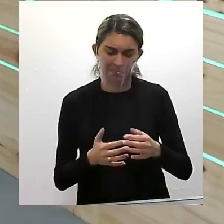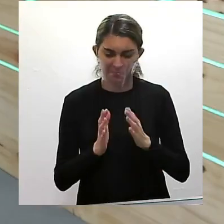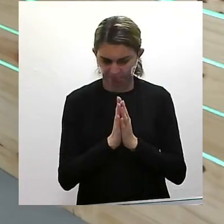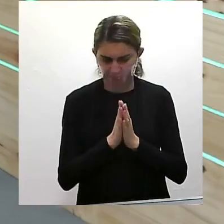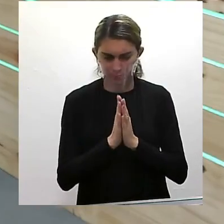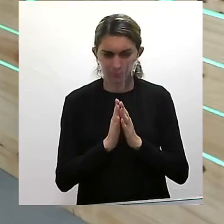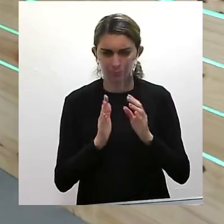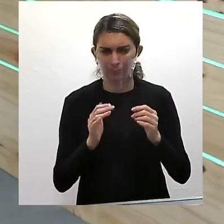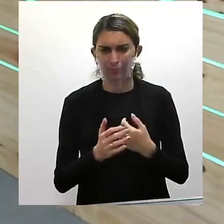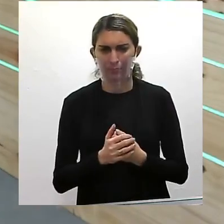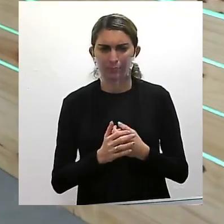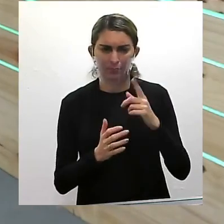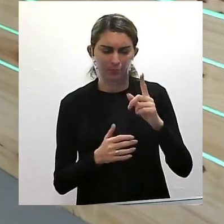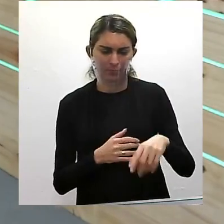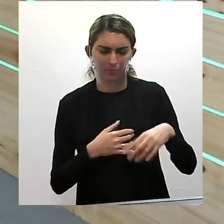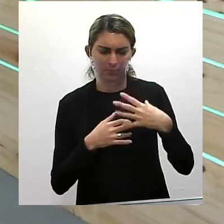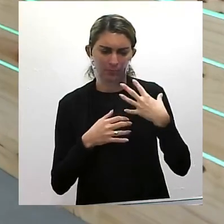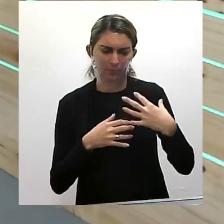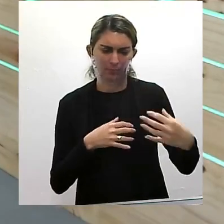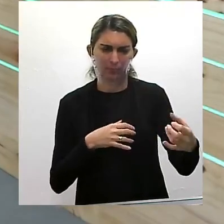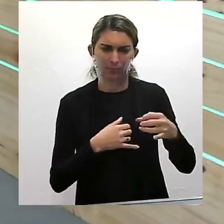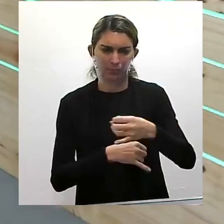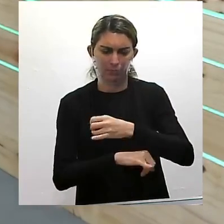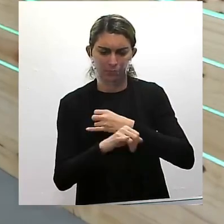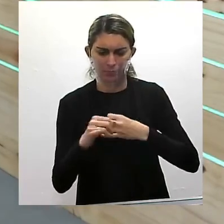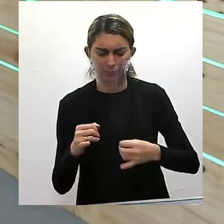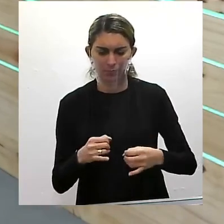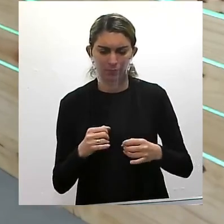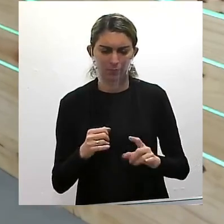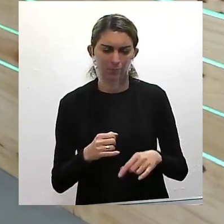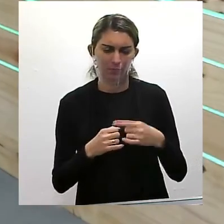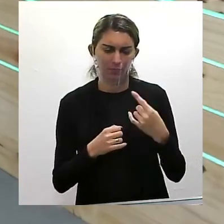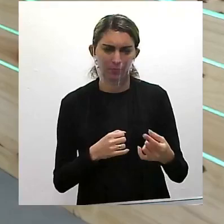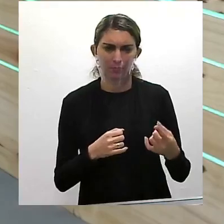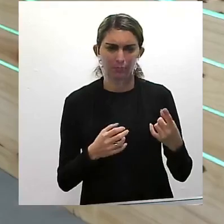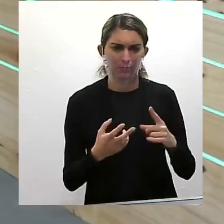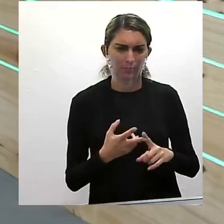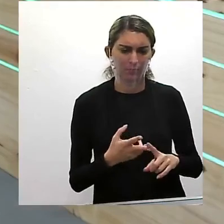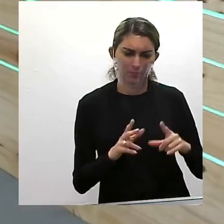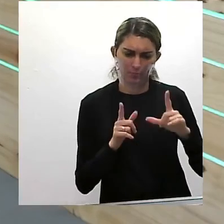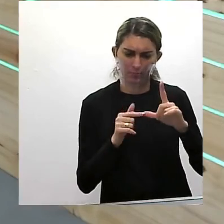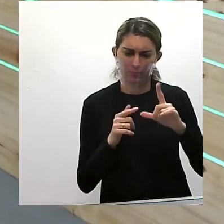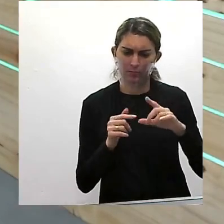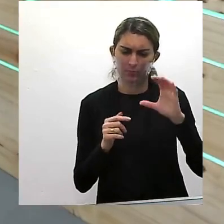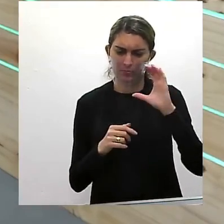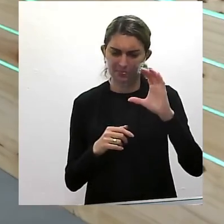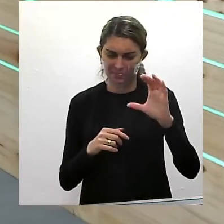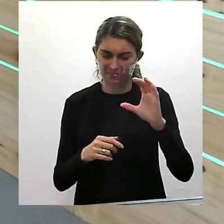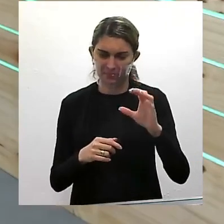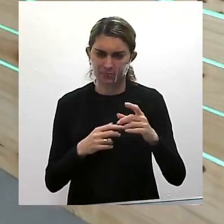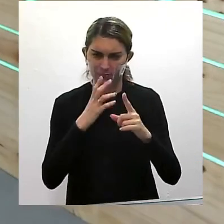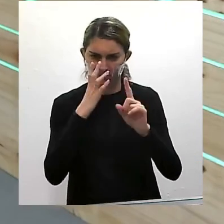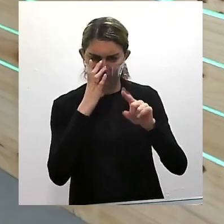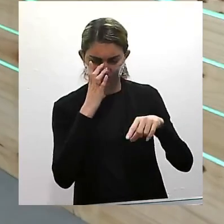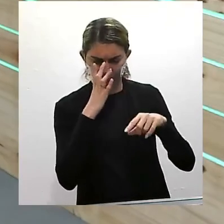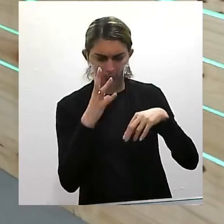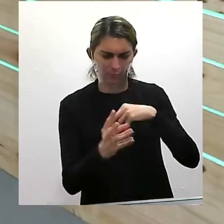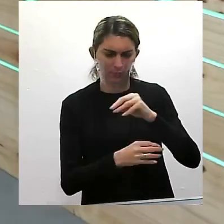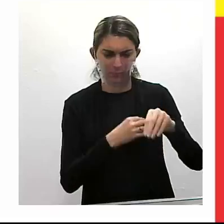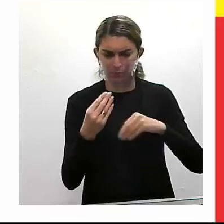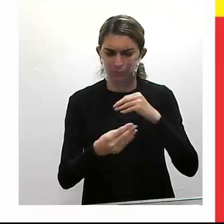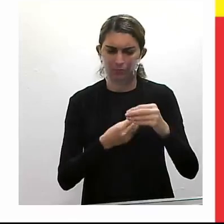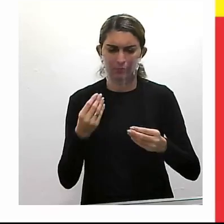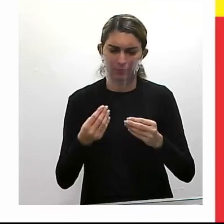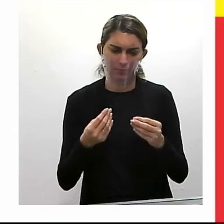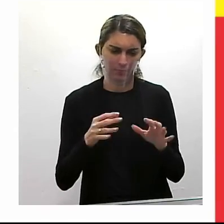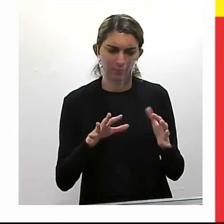não perde não. É conduzir corrente elétrica. Beleza, pessoal? Letra C diz o seguinte, ó. É uma mistura